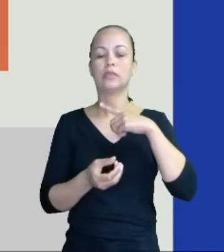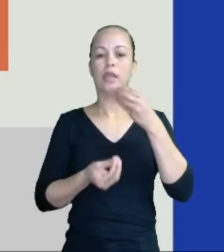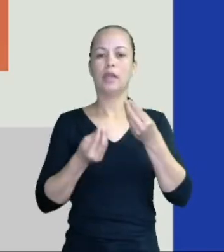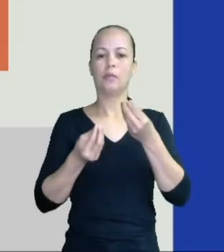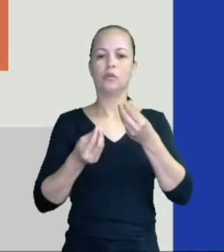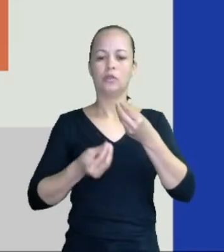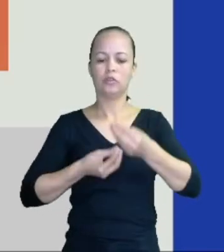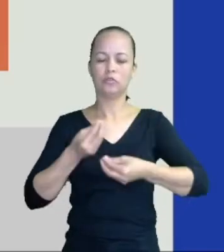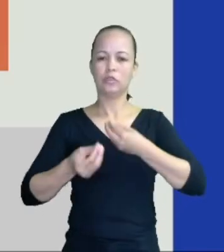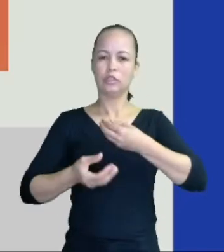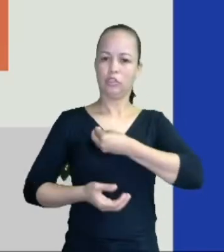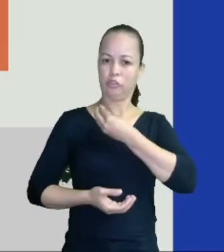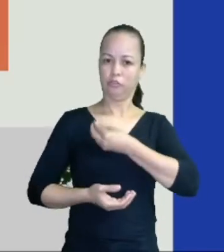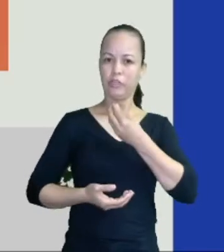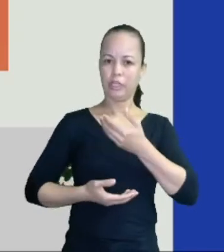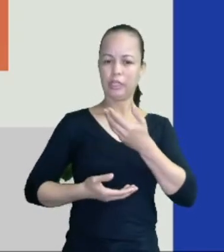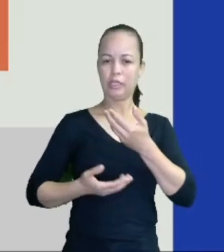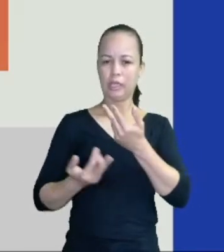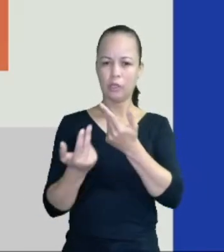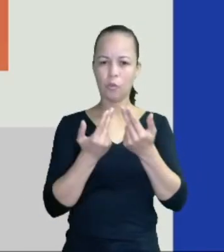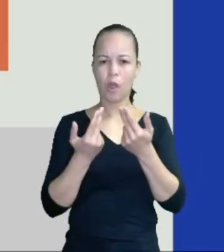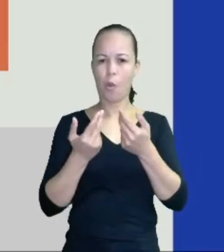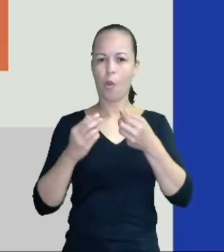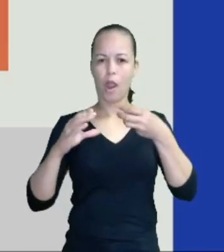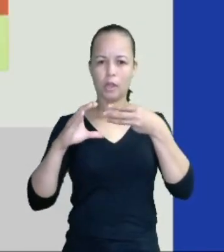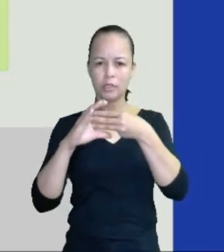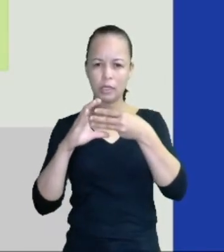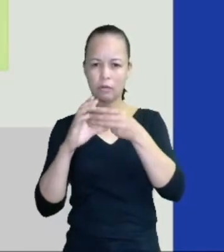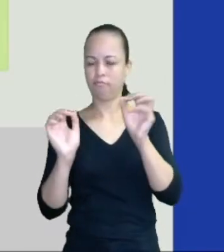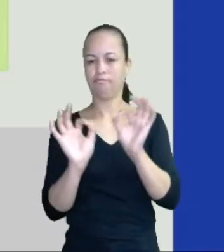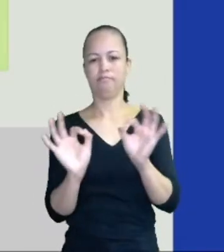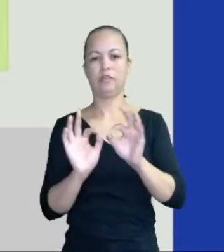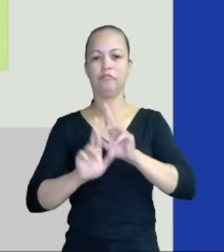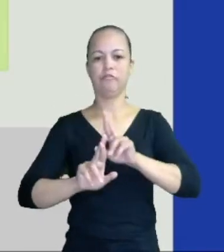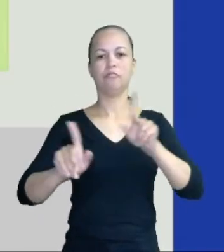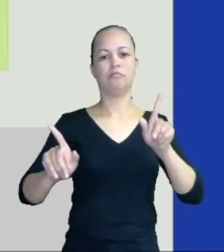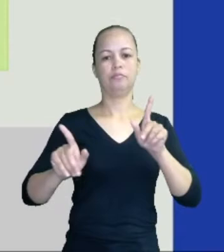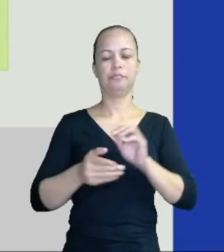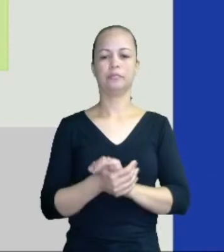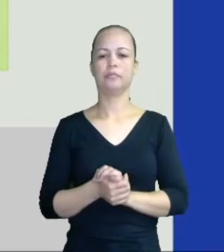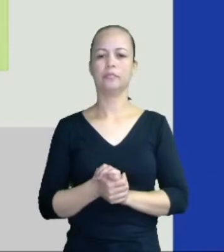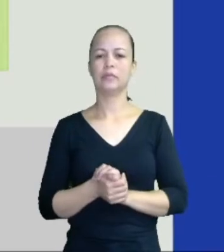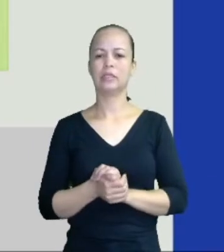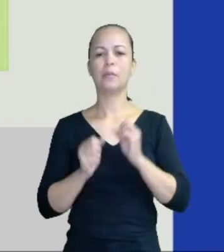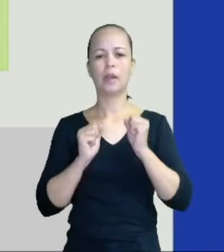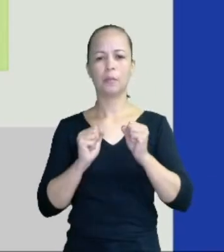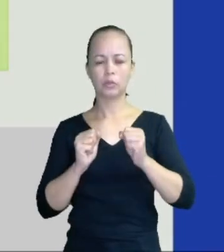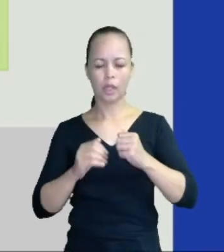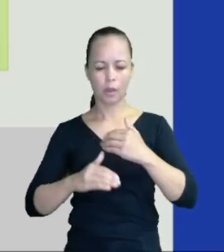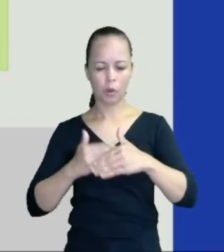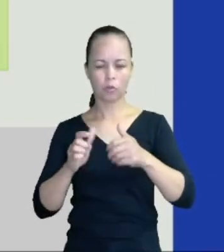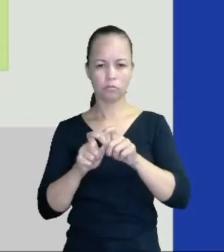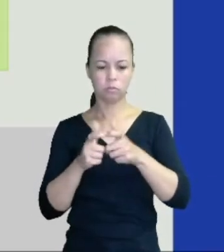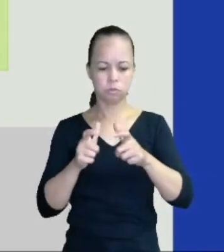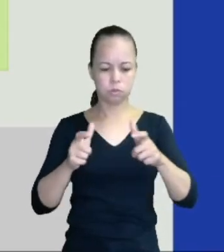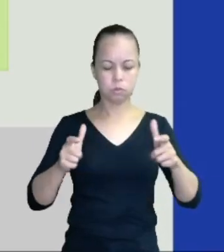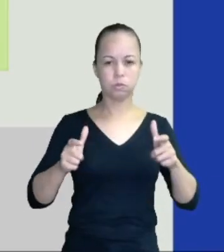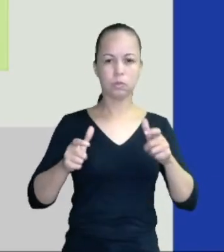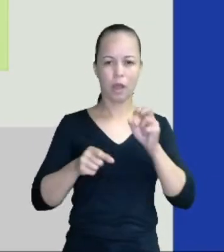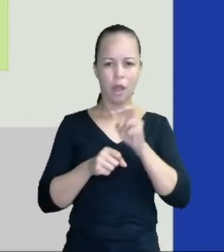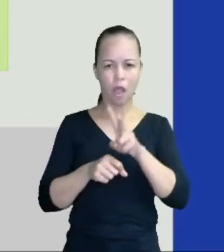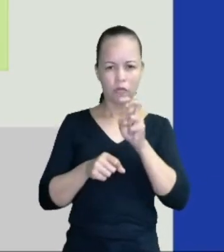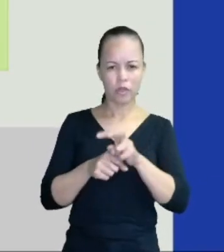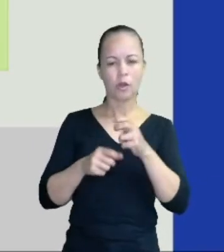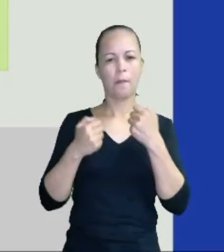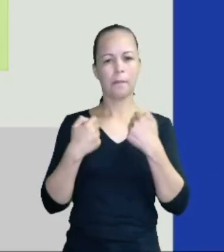si mesmos, diferente das células. Para poderem realizar a função vital de reprodução, os vírus precisam de